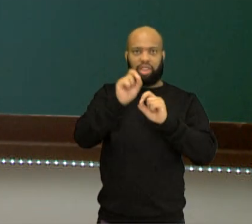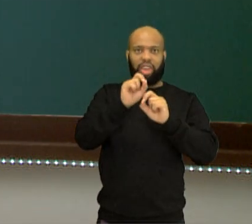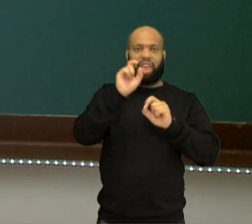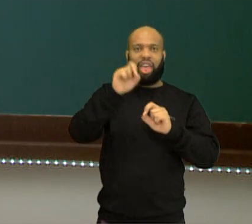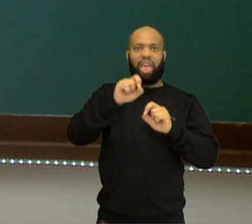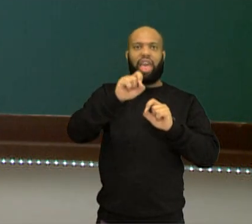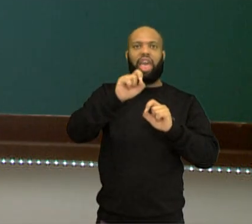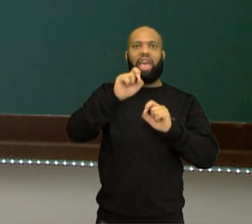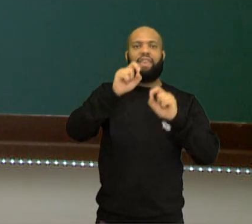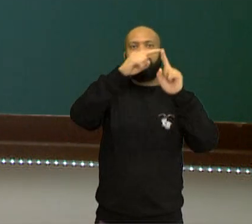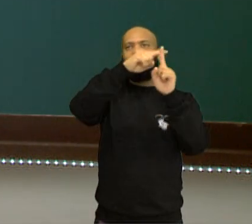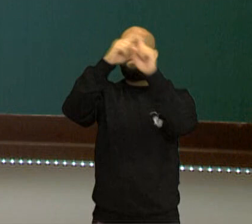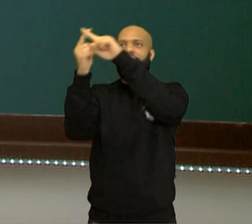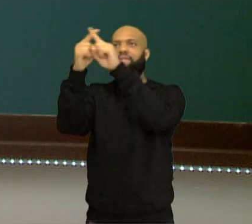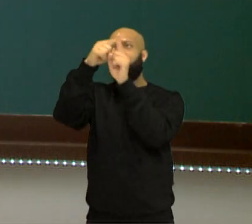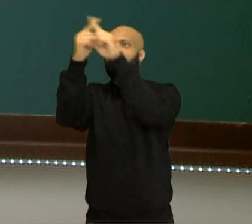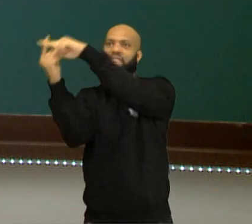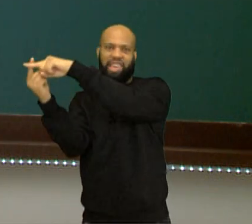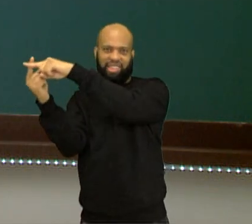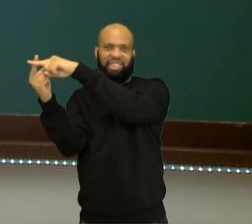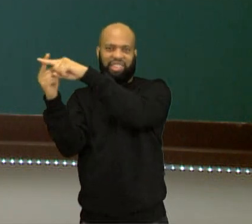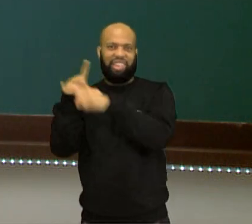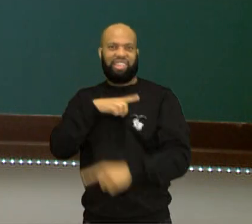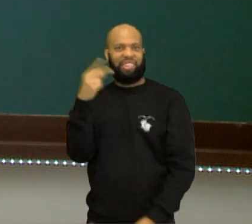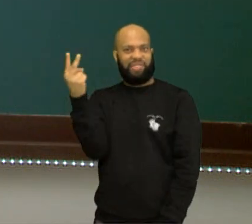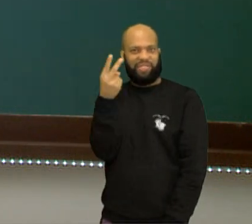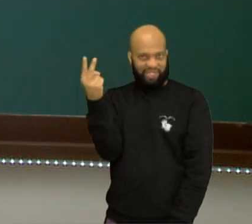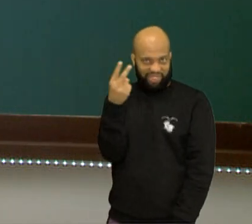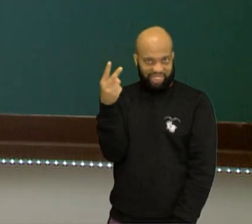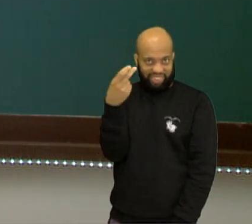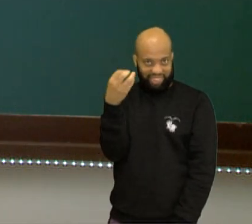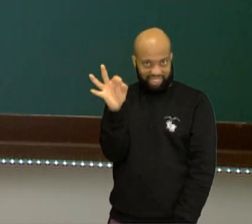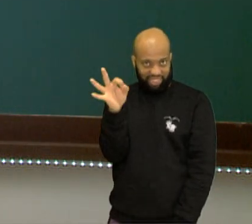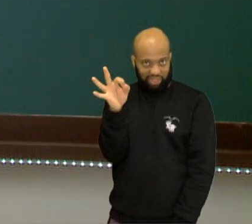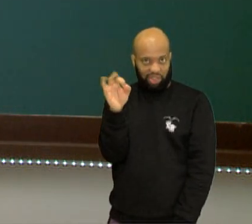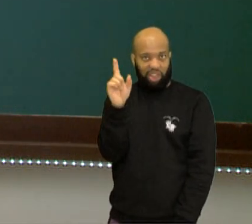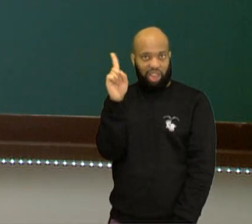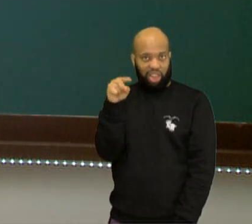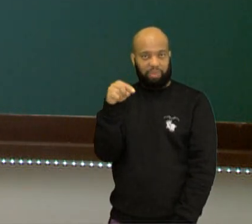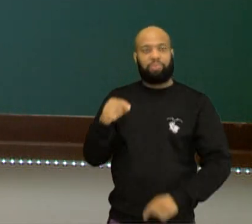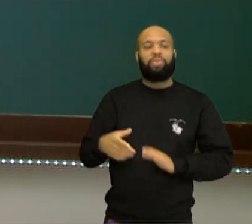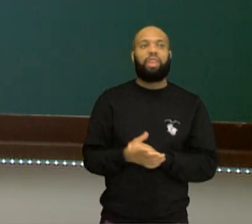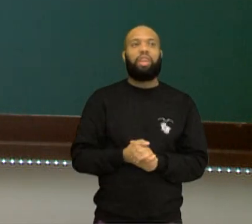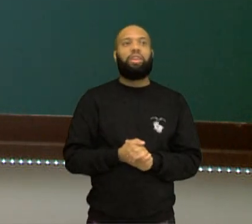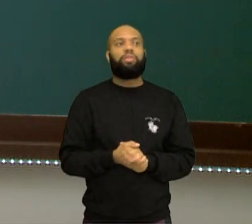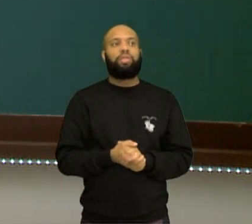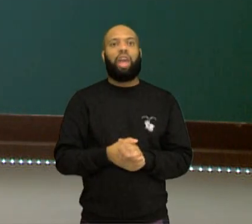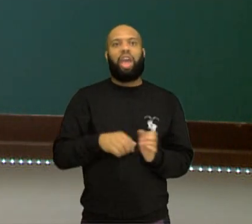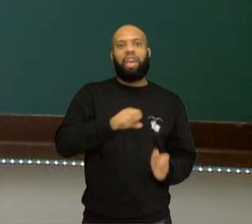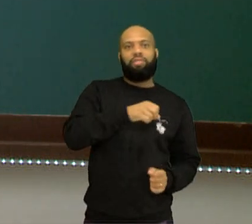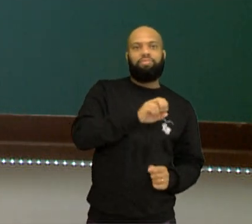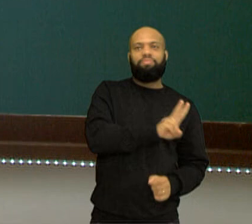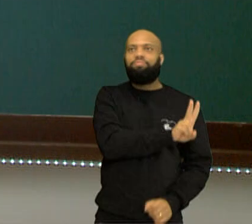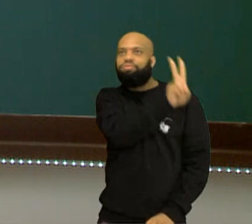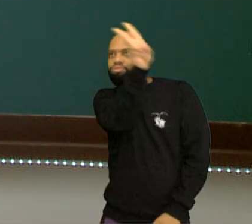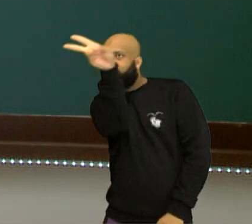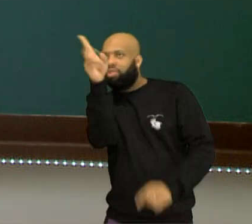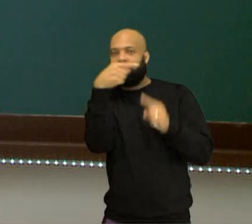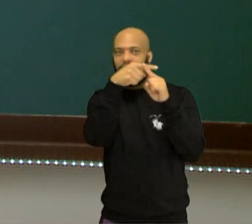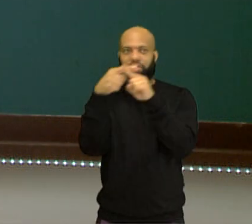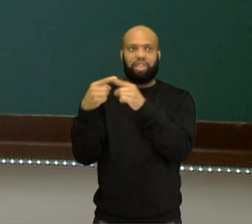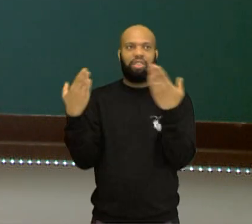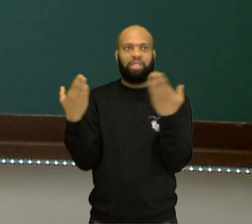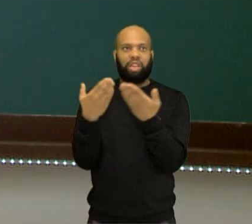menos 3,2, tá bom? Então, primeiro passo. Agora, o que, que falta ainda multiplicar? Aqui, o